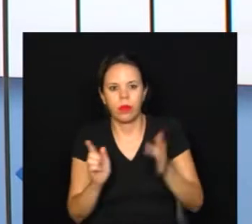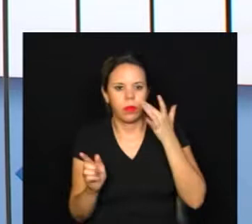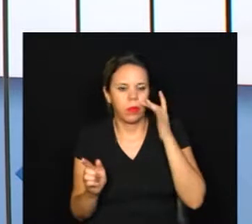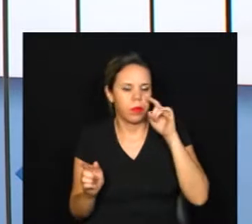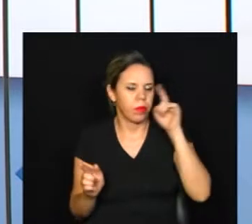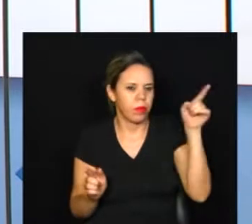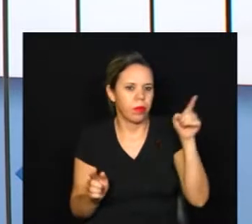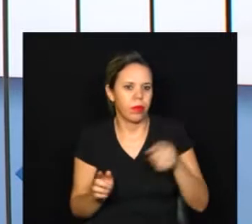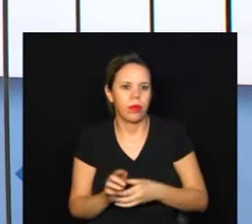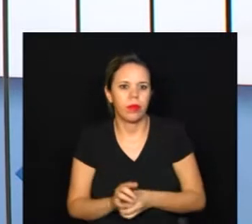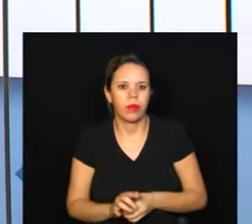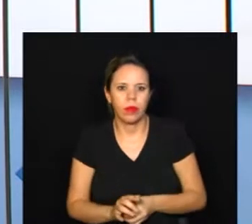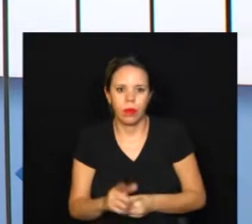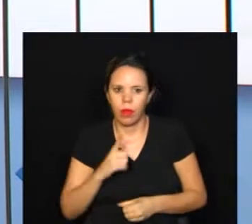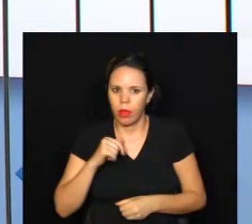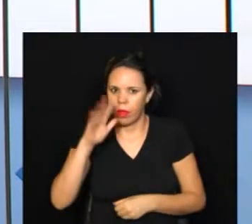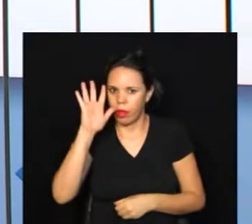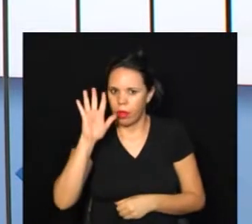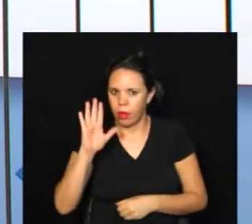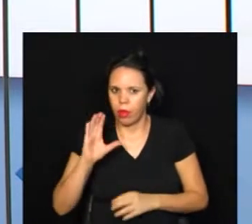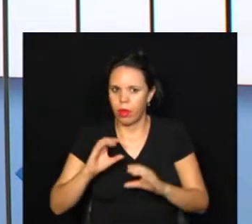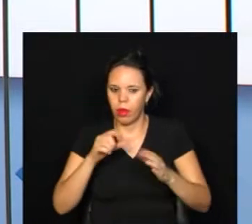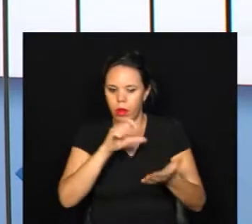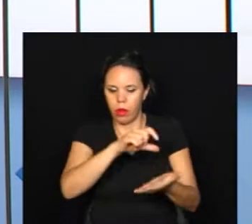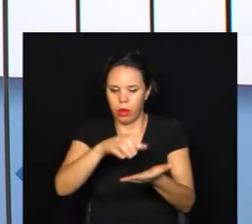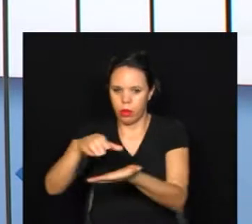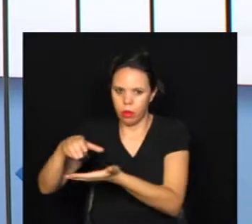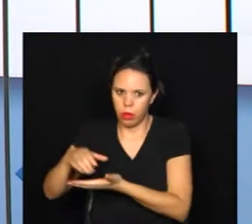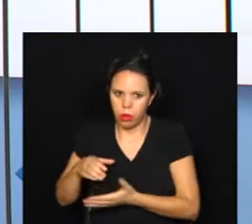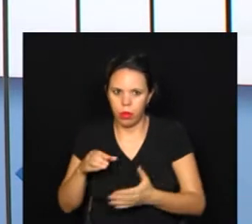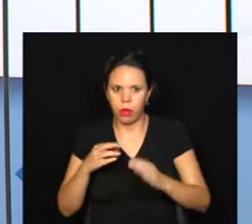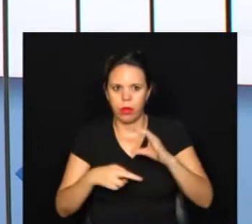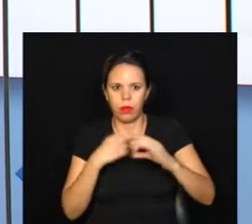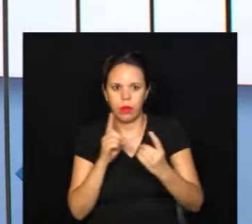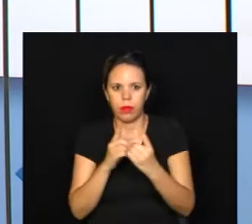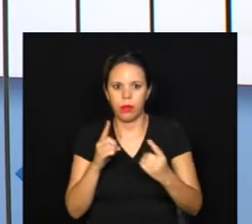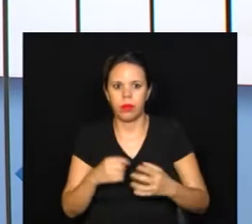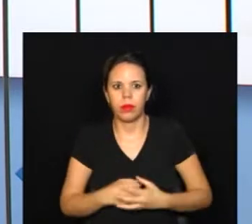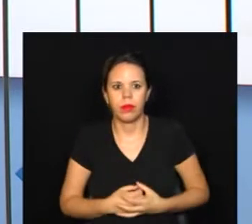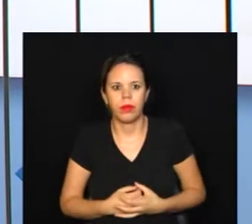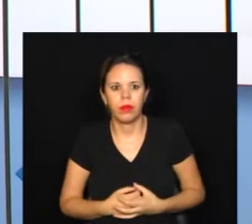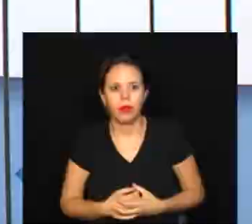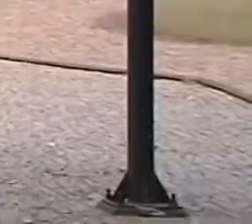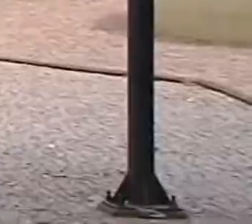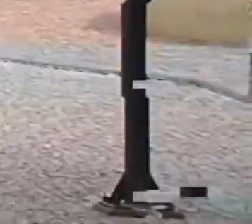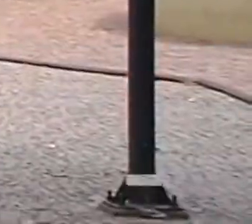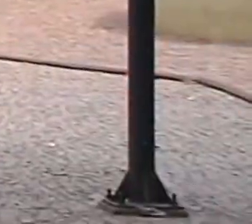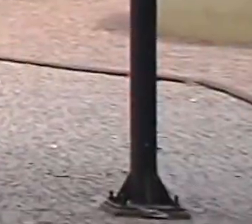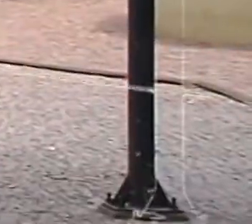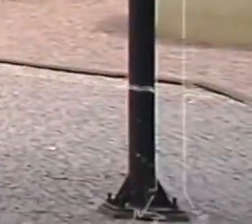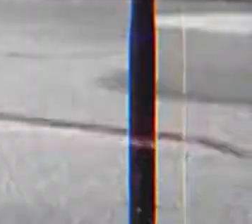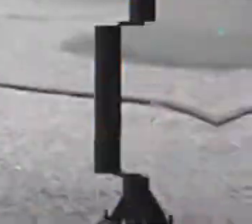Ouro Verde tenham mais ecopontos para atender a população das regiões.